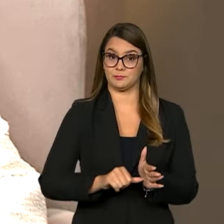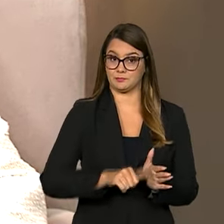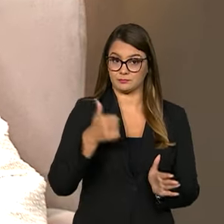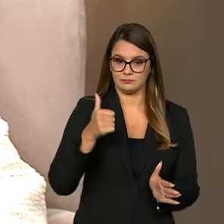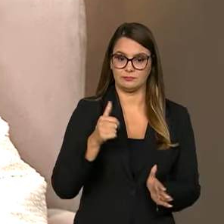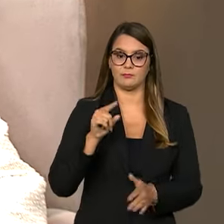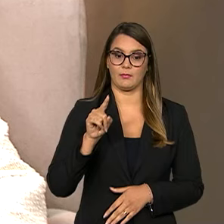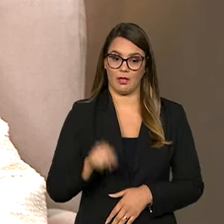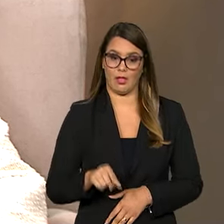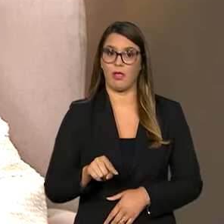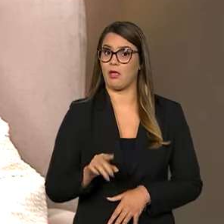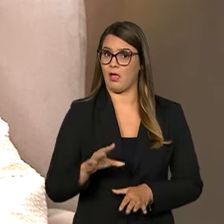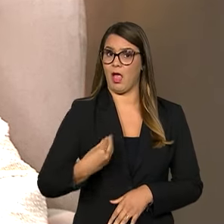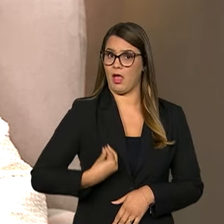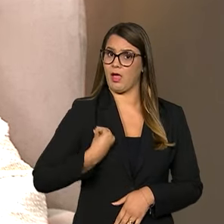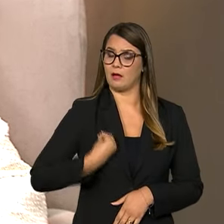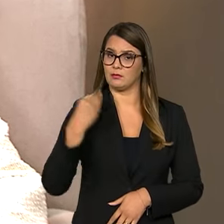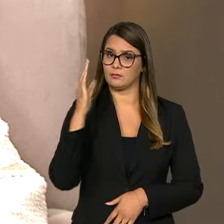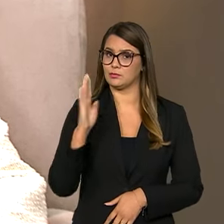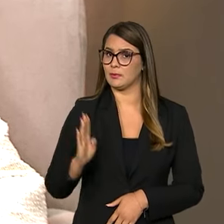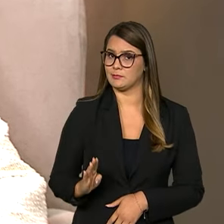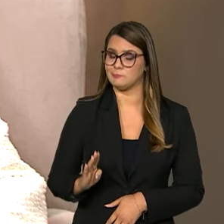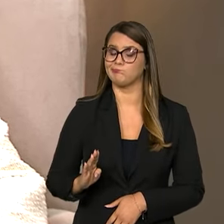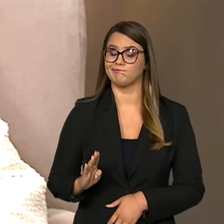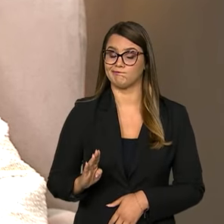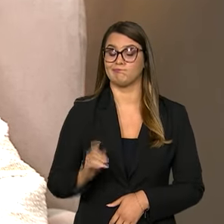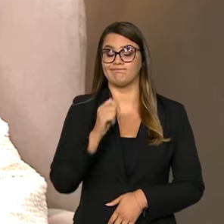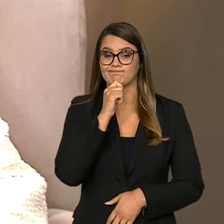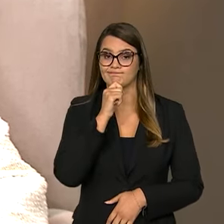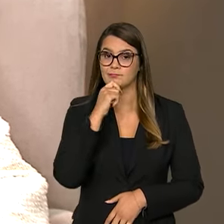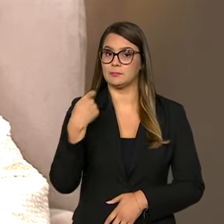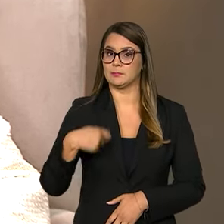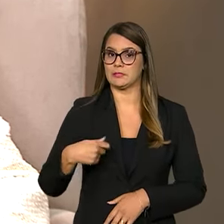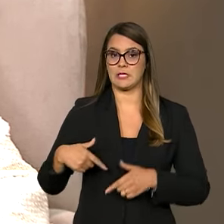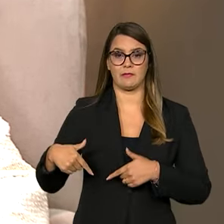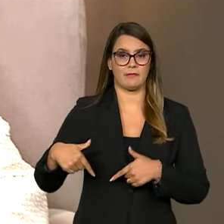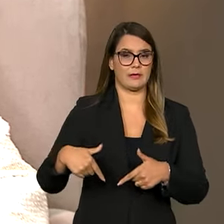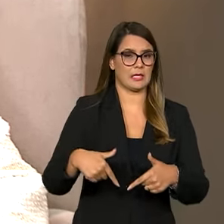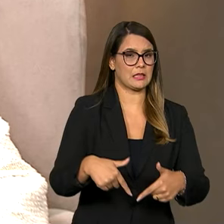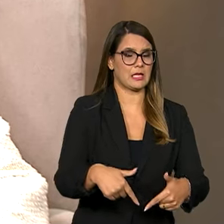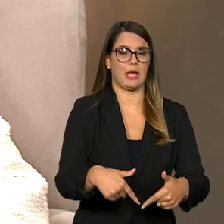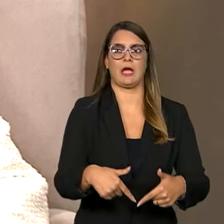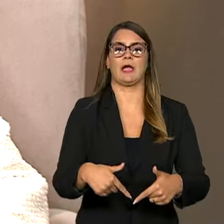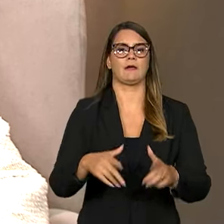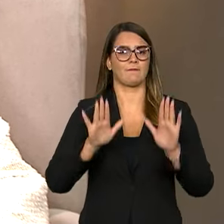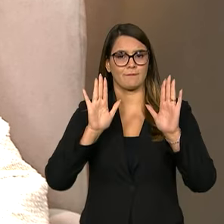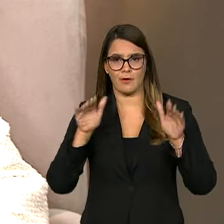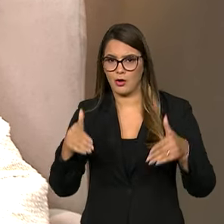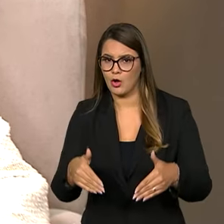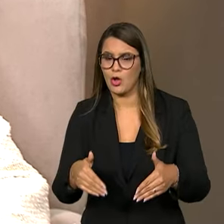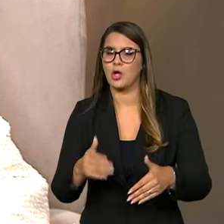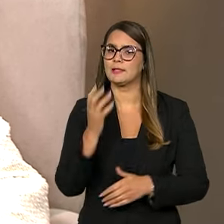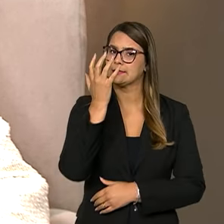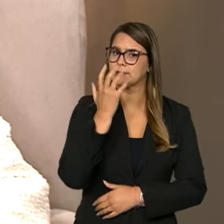a é a realidade brasileira né que ainda precisa enfrentar com muita com muito foco com muita